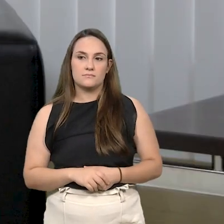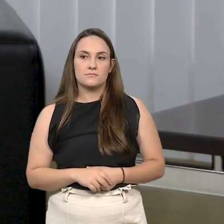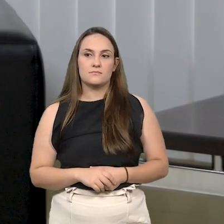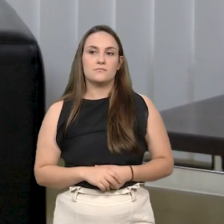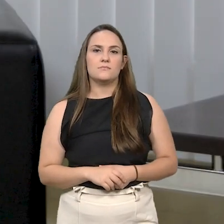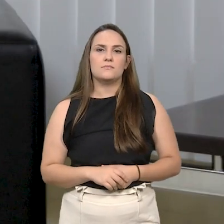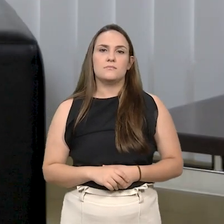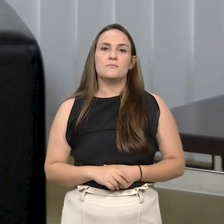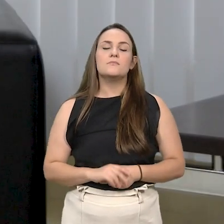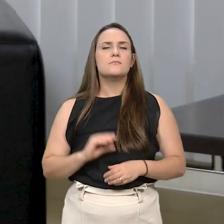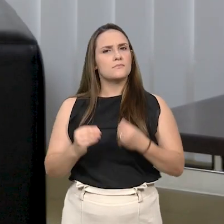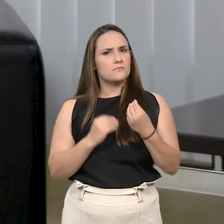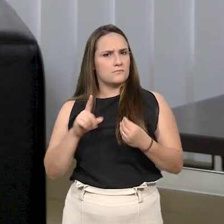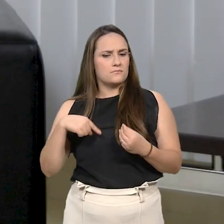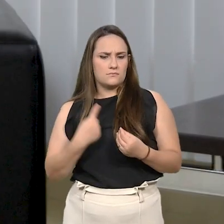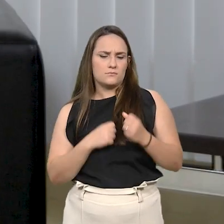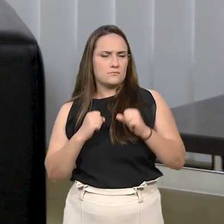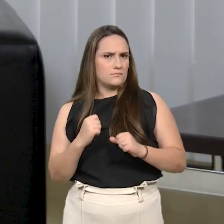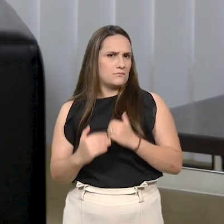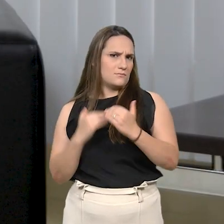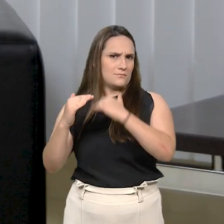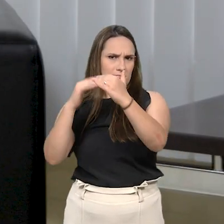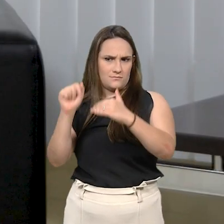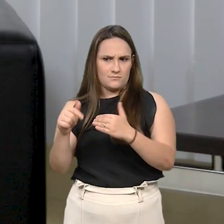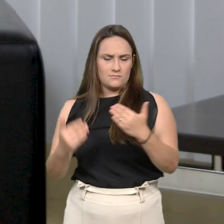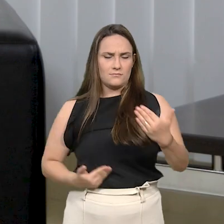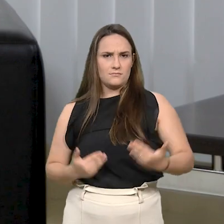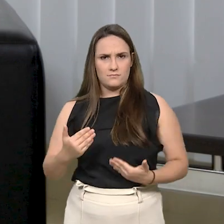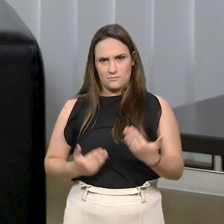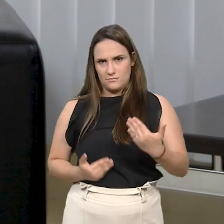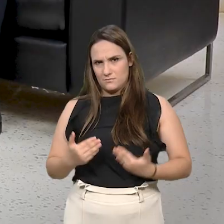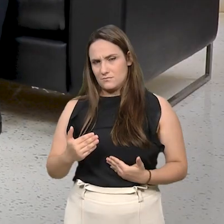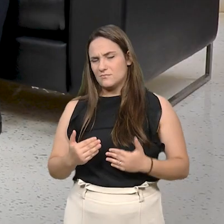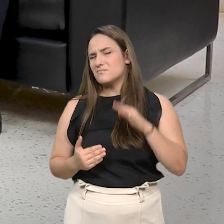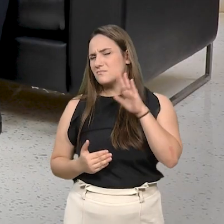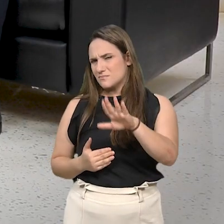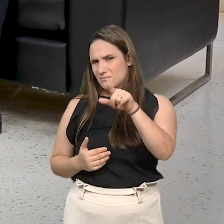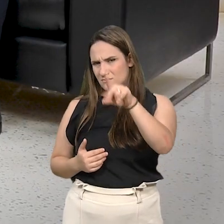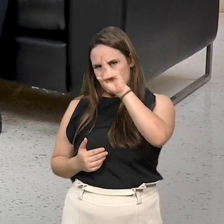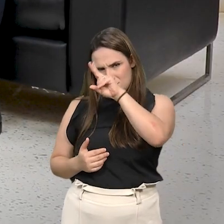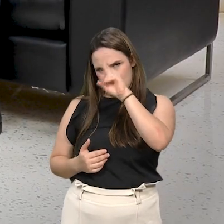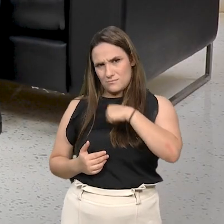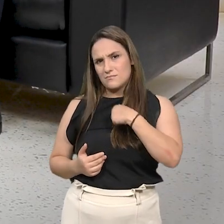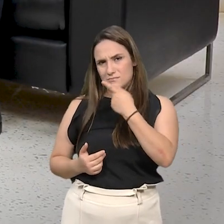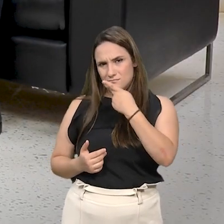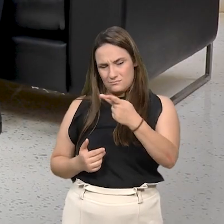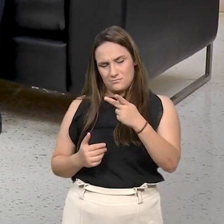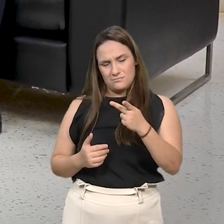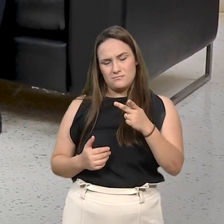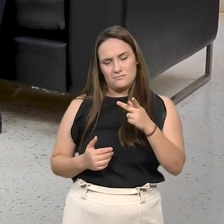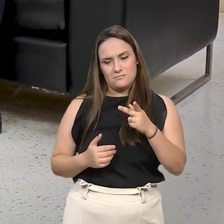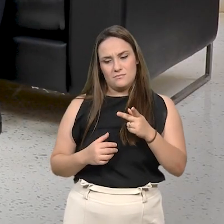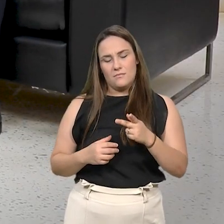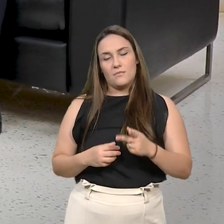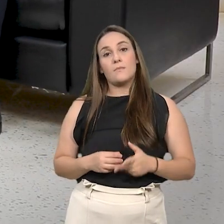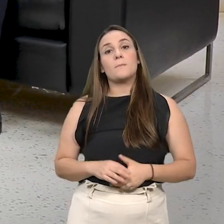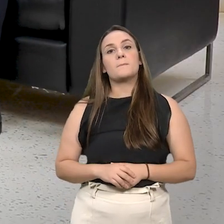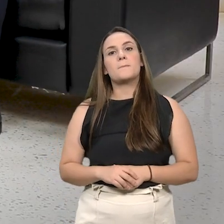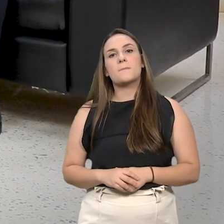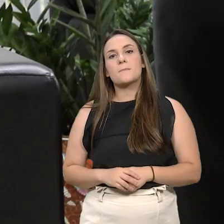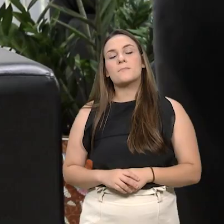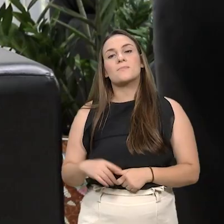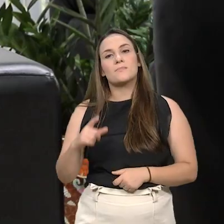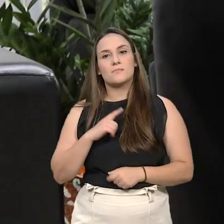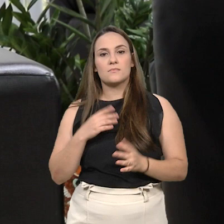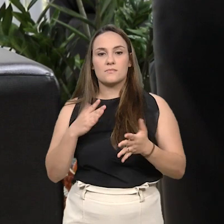Como podemos avançar ainda nesse serviço? Tá. Lembra que nessa história de Central de Processamento Eletrônico, a questão de 1